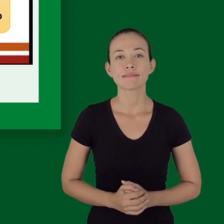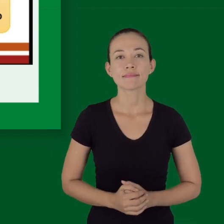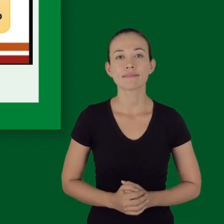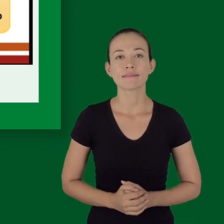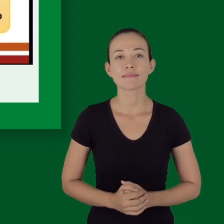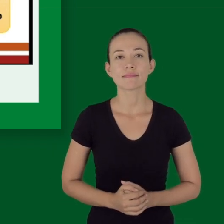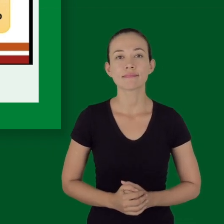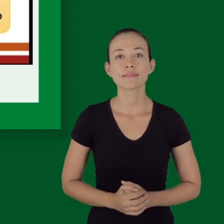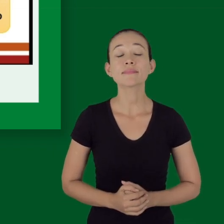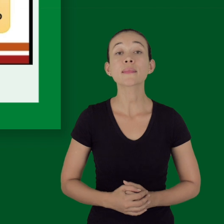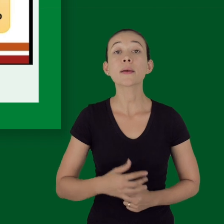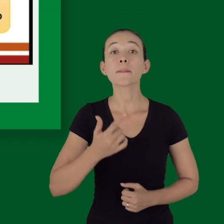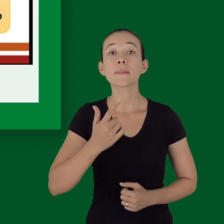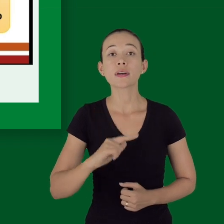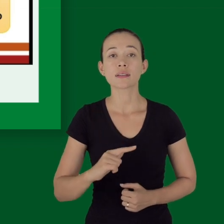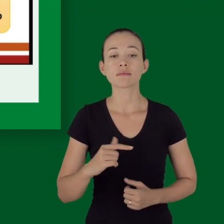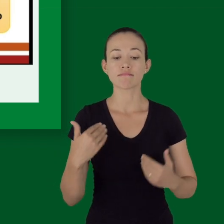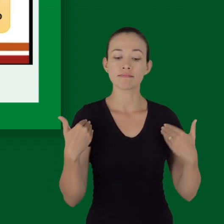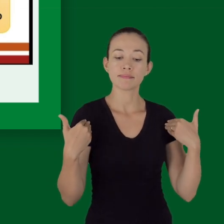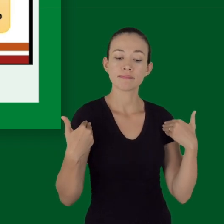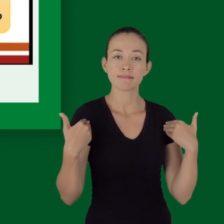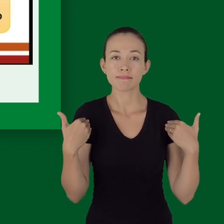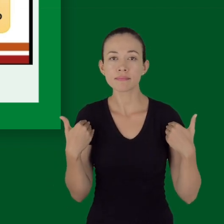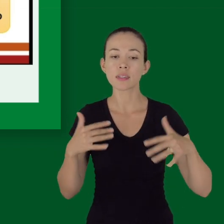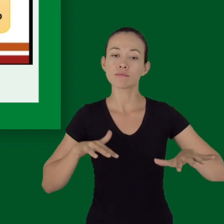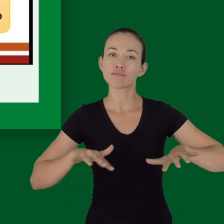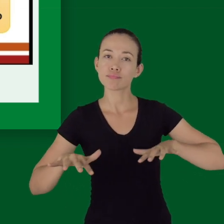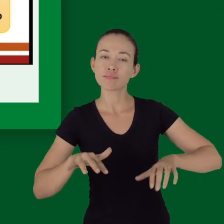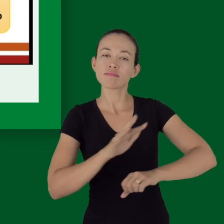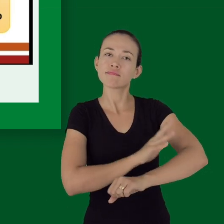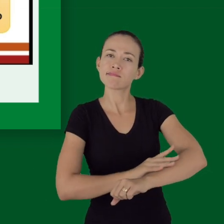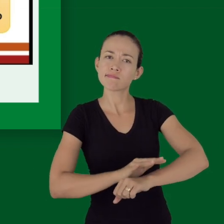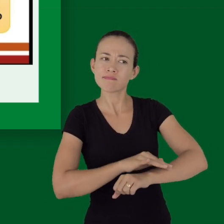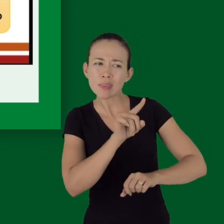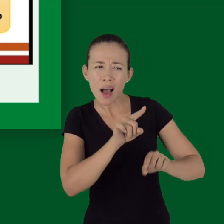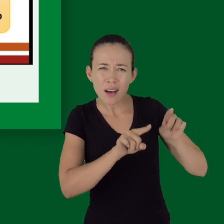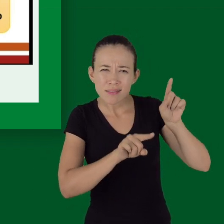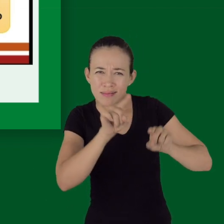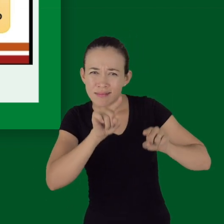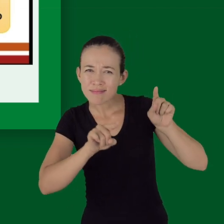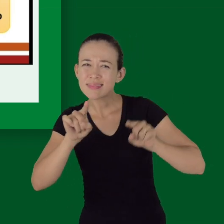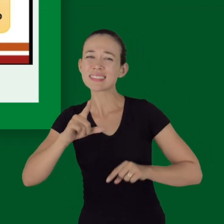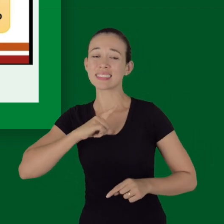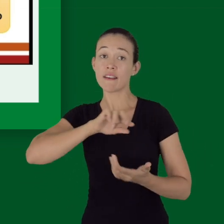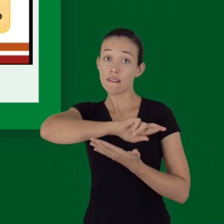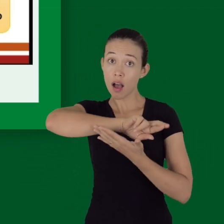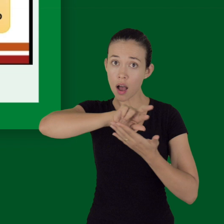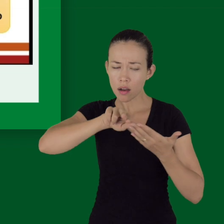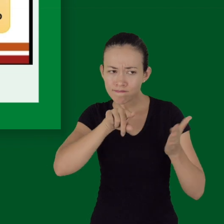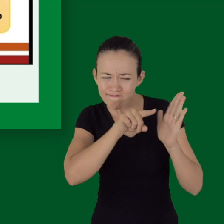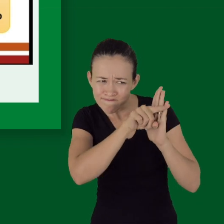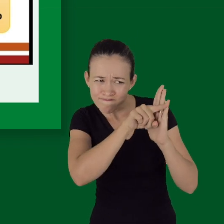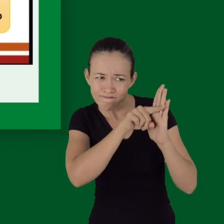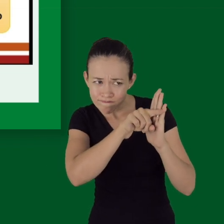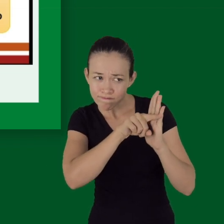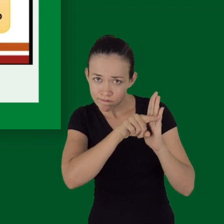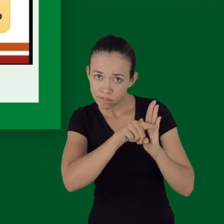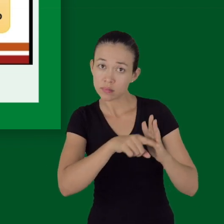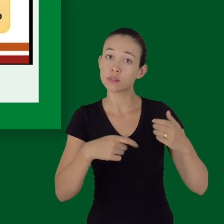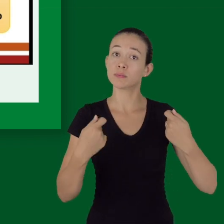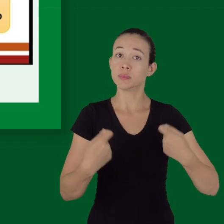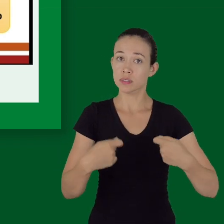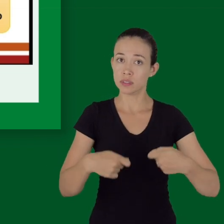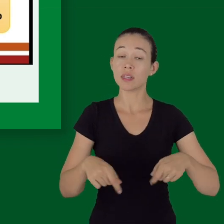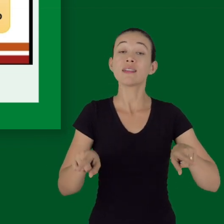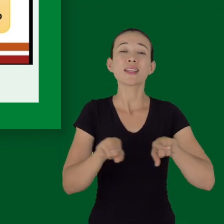rápido-medular e, criteriosamente, todas essas alterações sensório-motoras que nós vimos aqui, o processo avaliativo e a cereja do bolo,